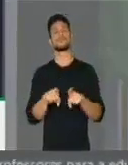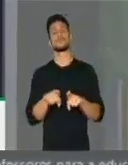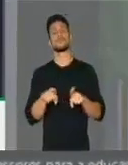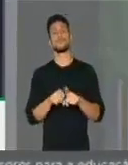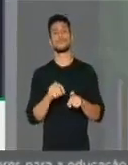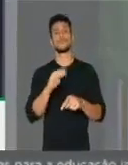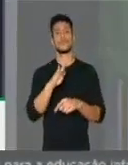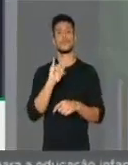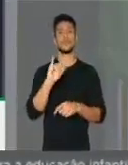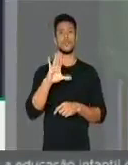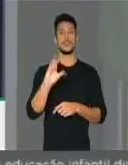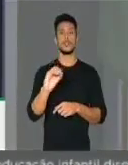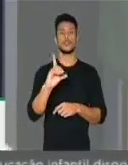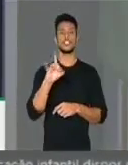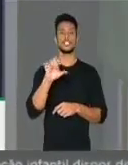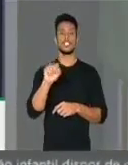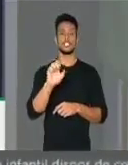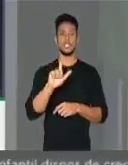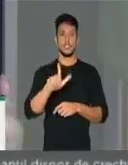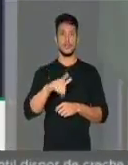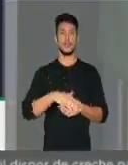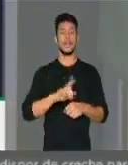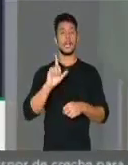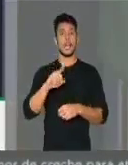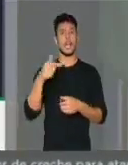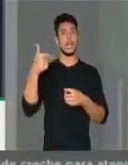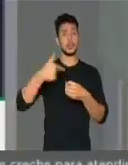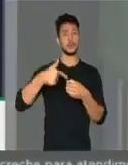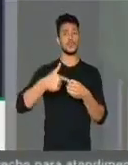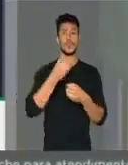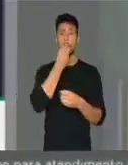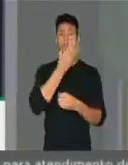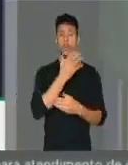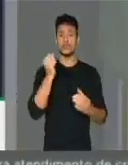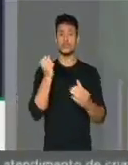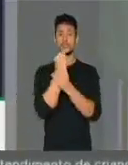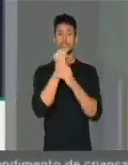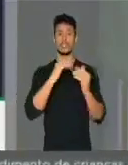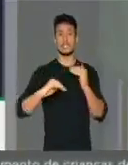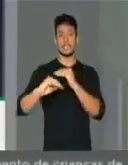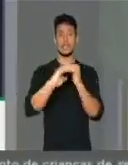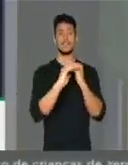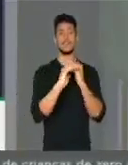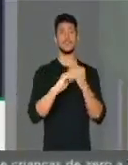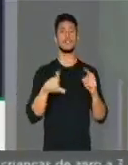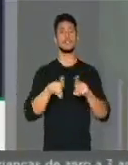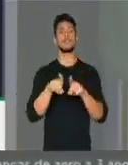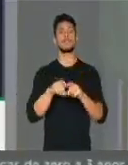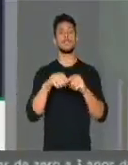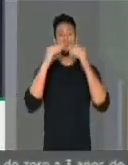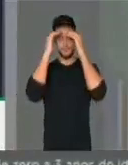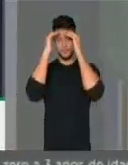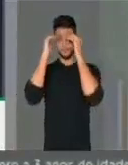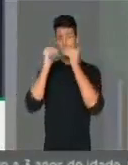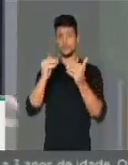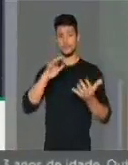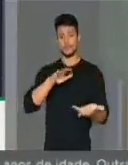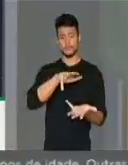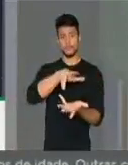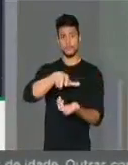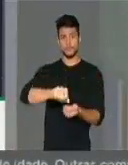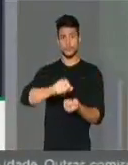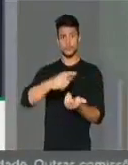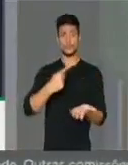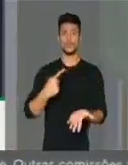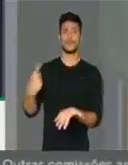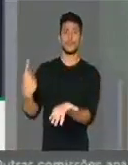combustíveis limpos que possam tornar o Brasil sustentável e honrar com o mundo o